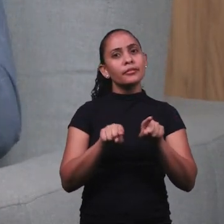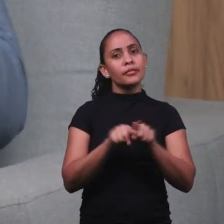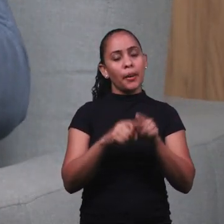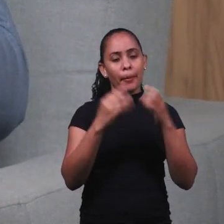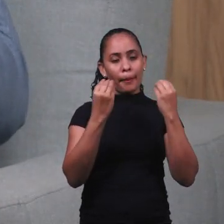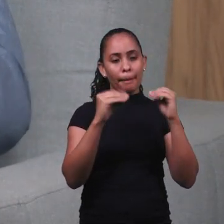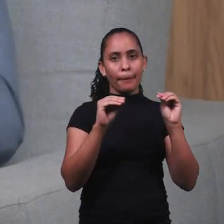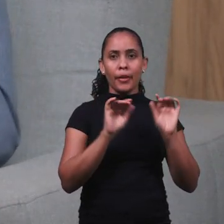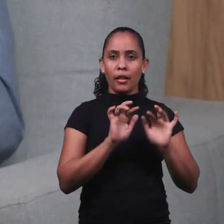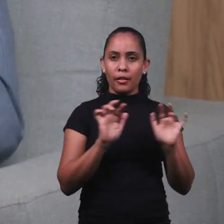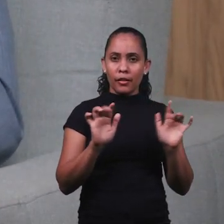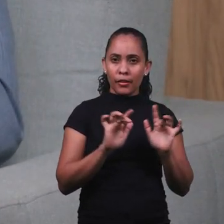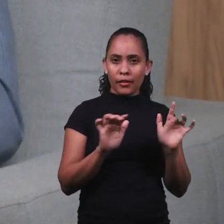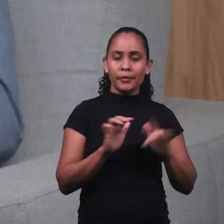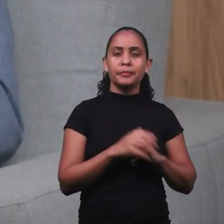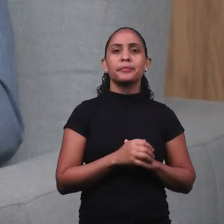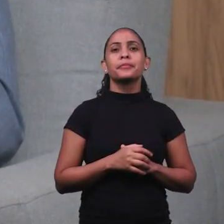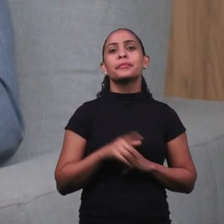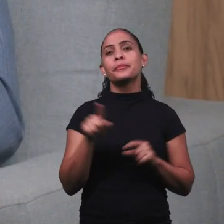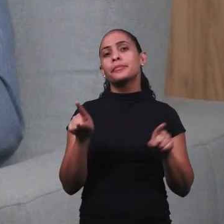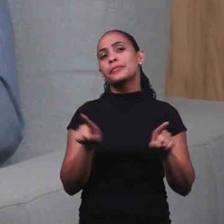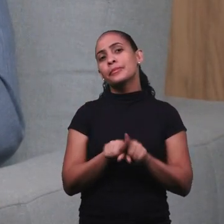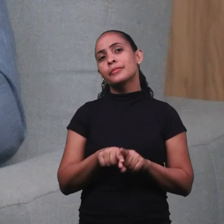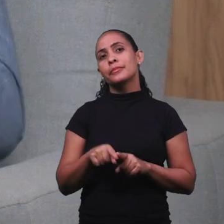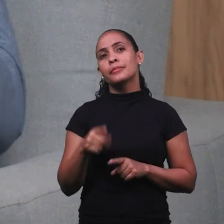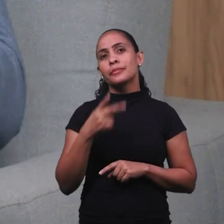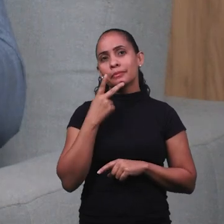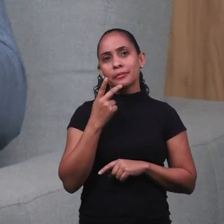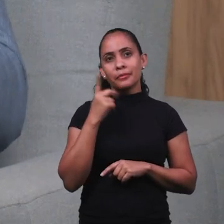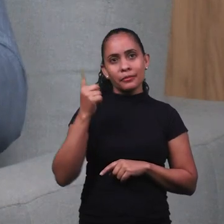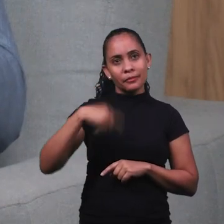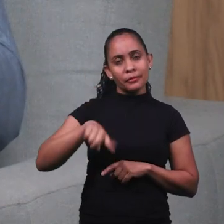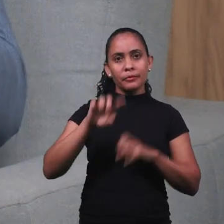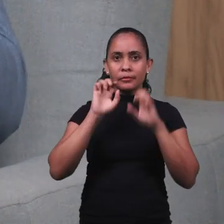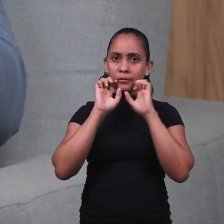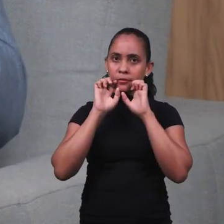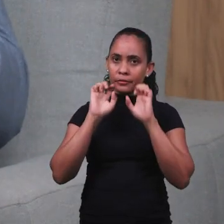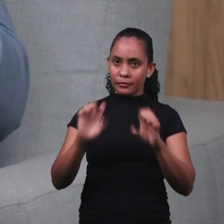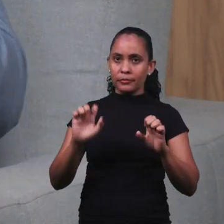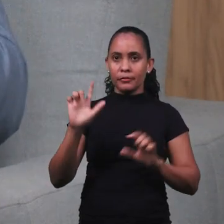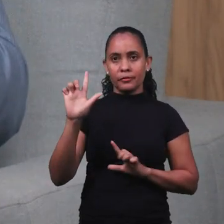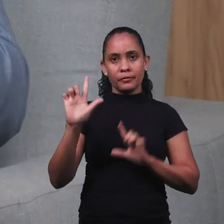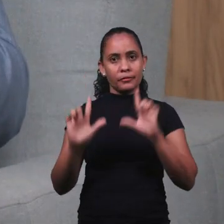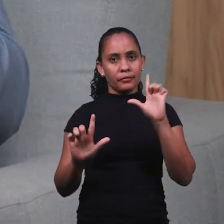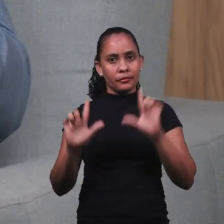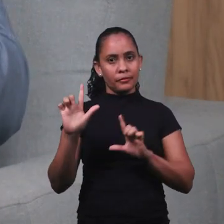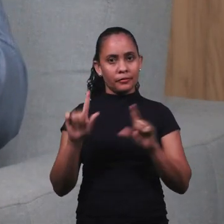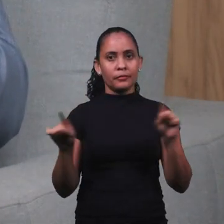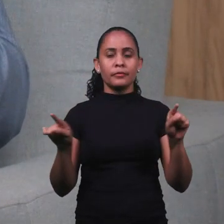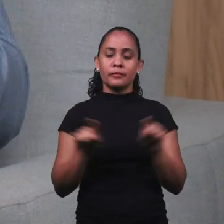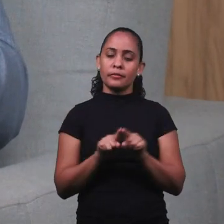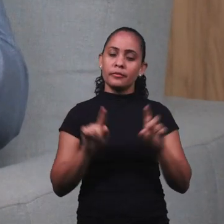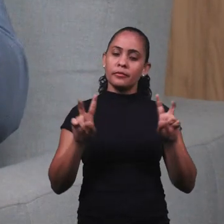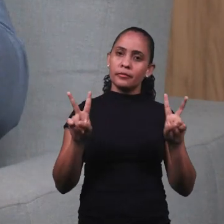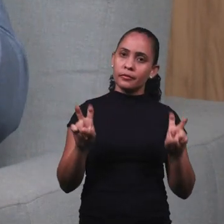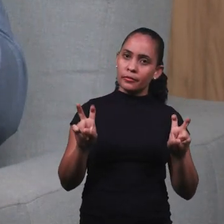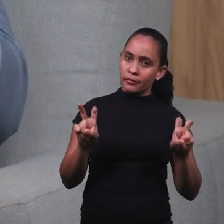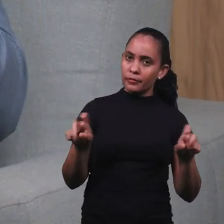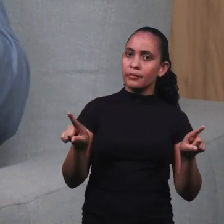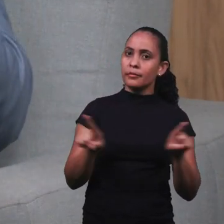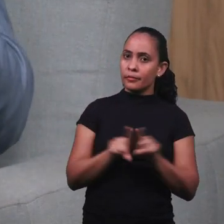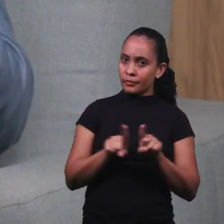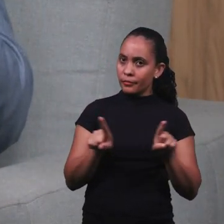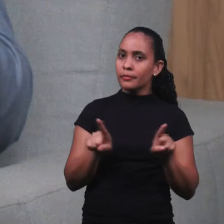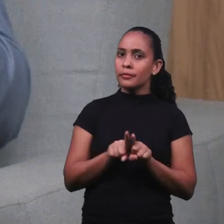e também deixa o seu comentário. E faz ali o seu papel de evangelizar. Esse programa também tem